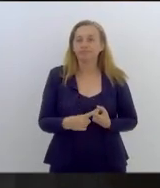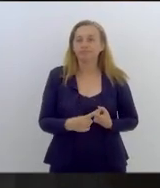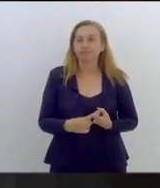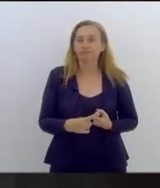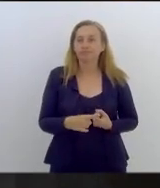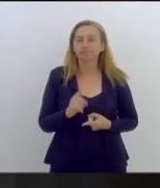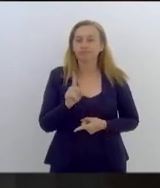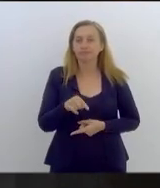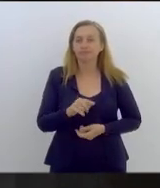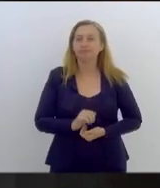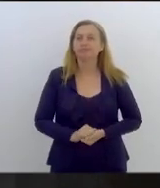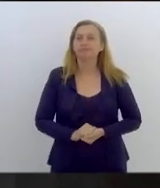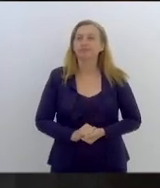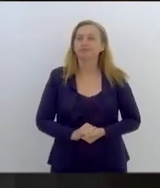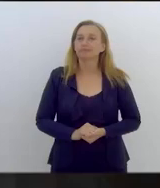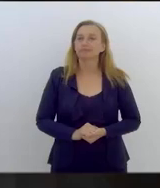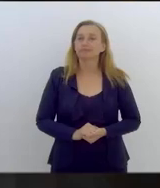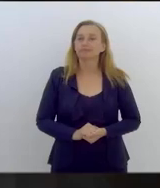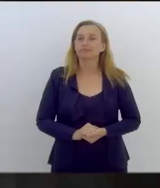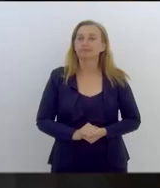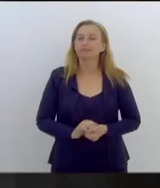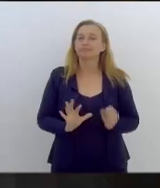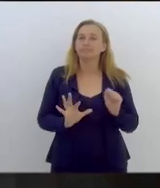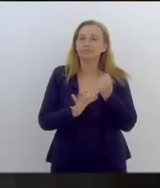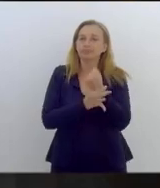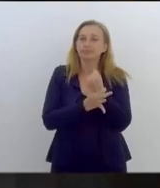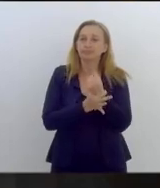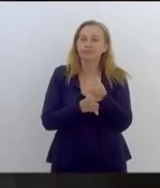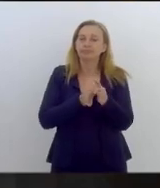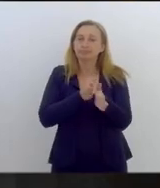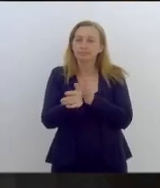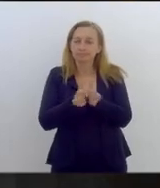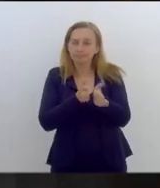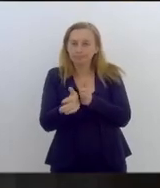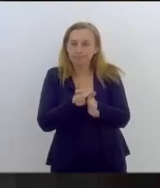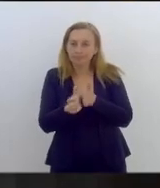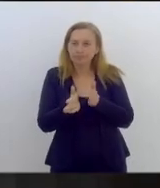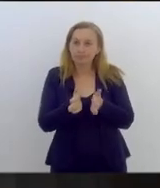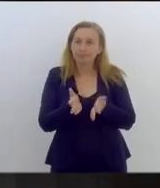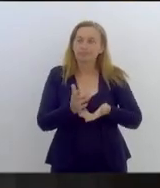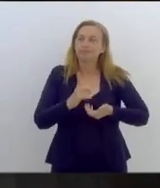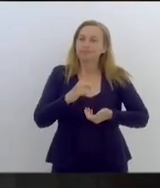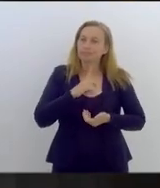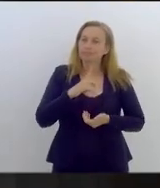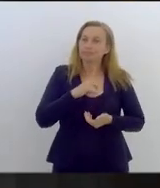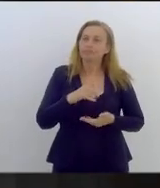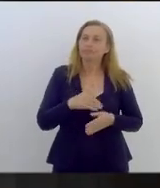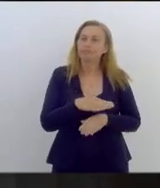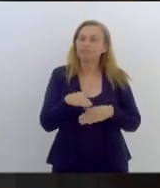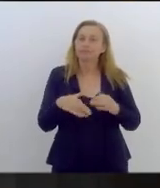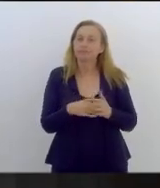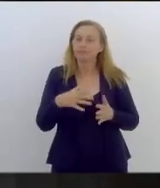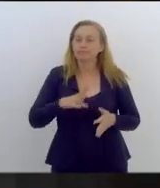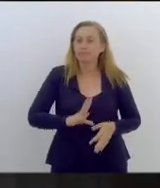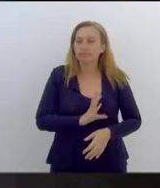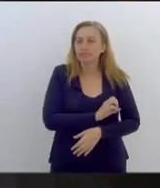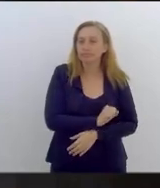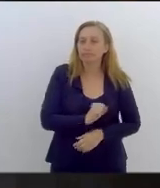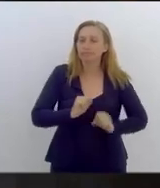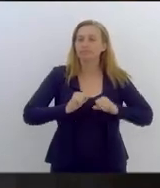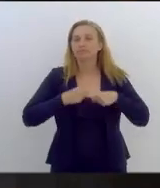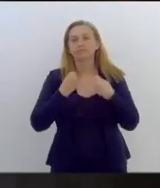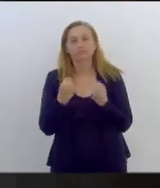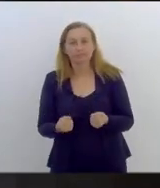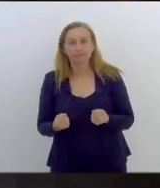era algo apenas para garantir um acesso à contemplação por aqueles que amam, curtem,